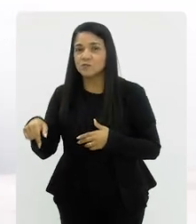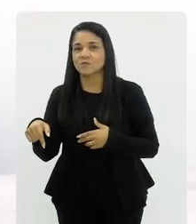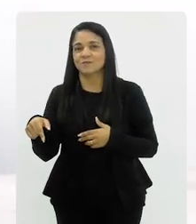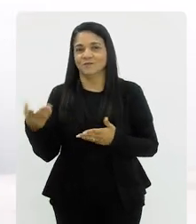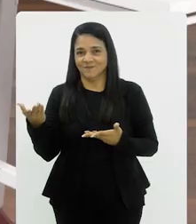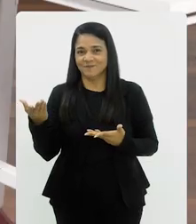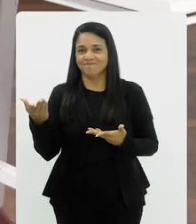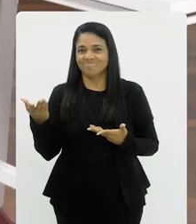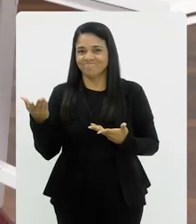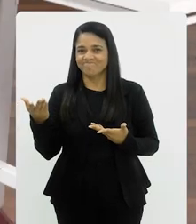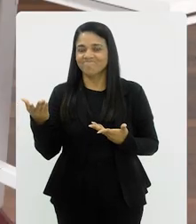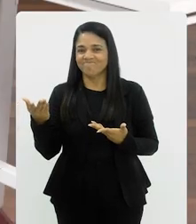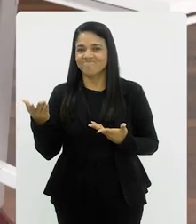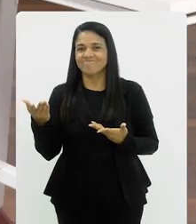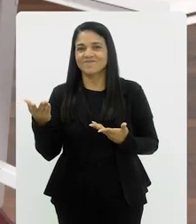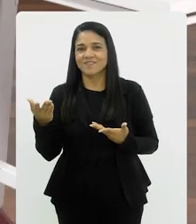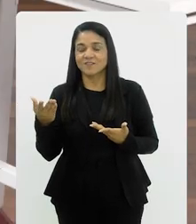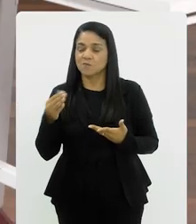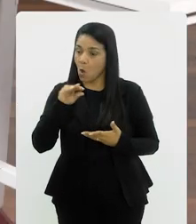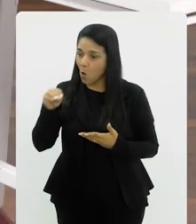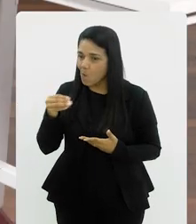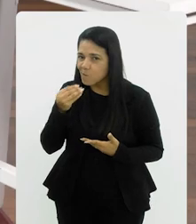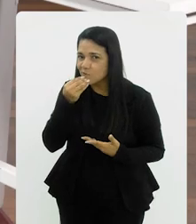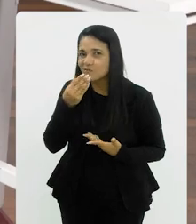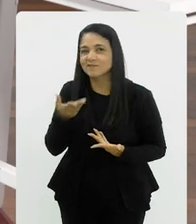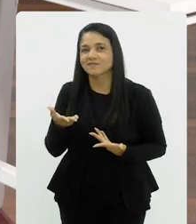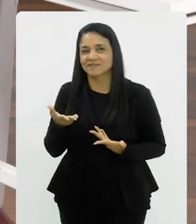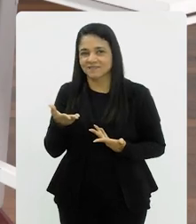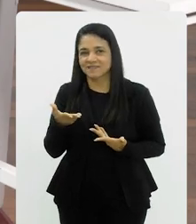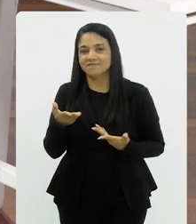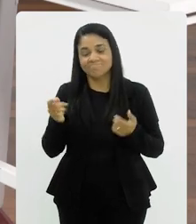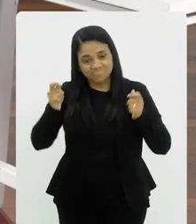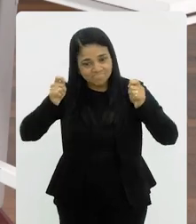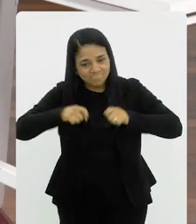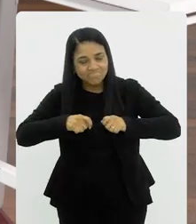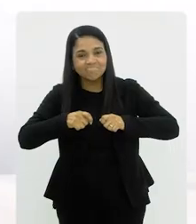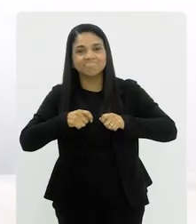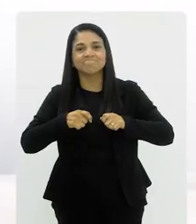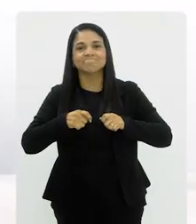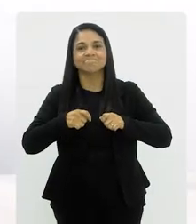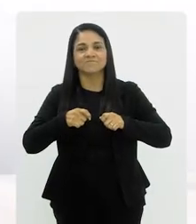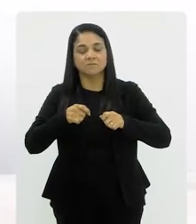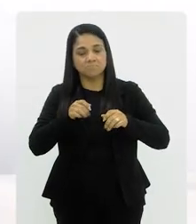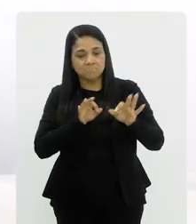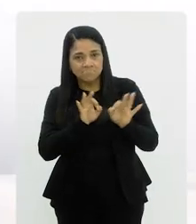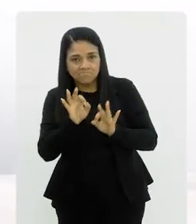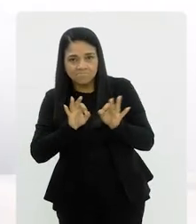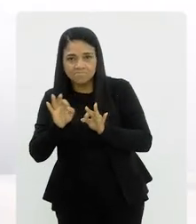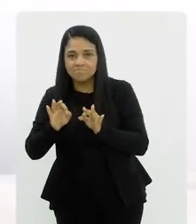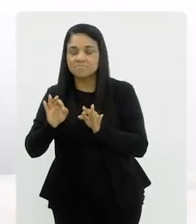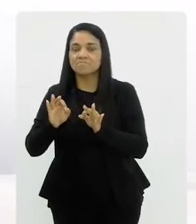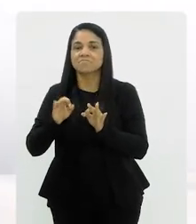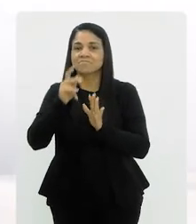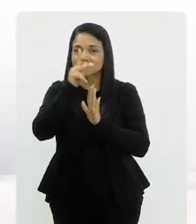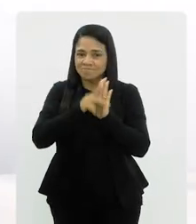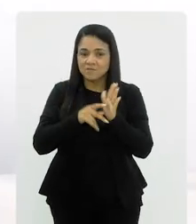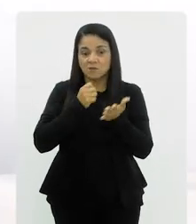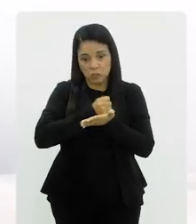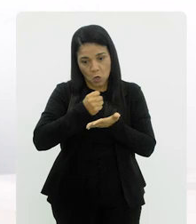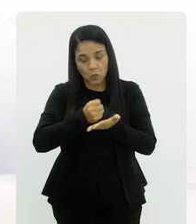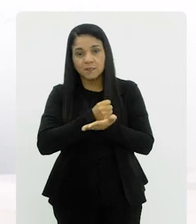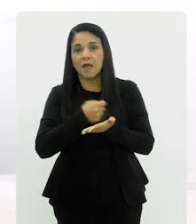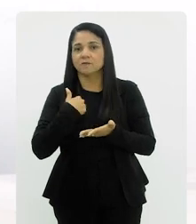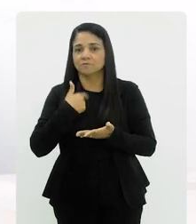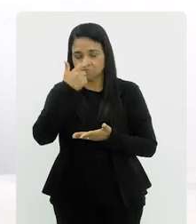carnavalesco. Era uma reparação histórica. Aí eu falei, então me dá uma oportunidade que eu vou, se eu tiver capacidade, e vocês verem que eu tenho capacidade, vocês fazem um